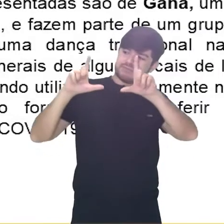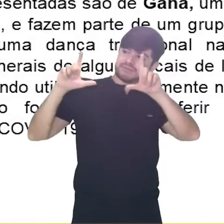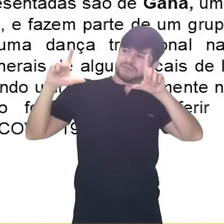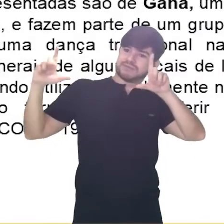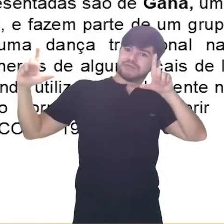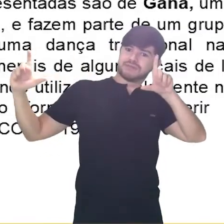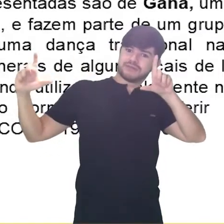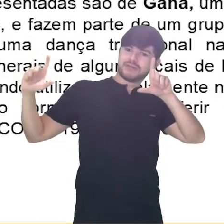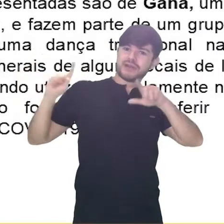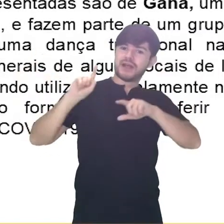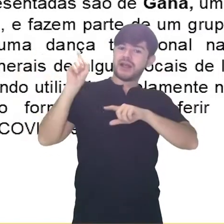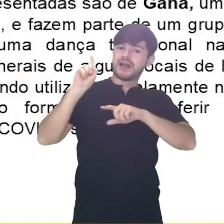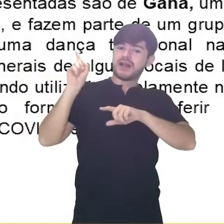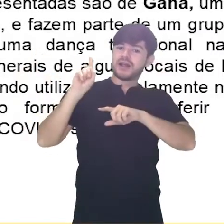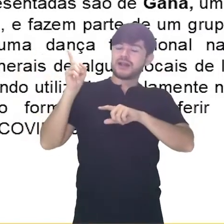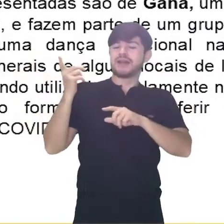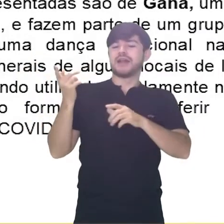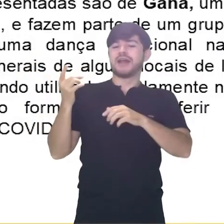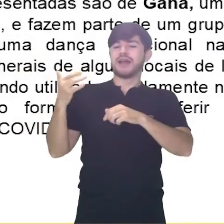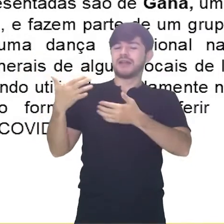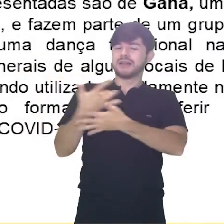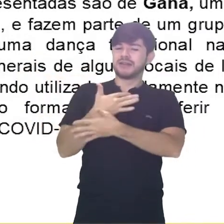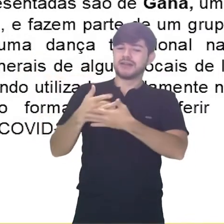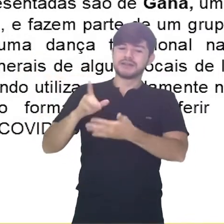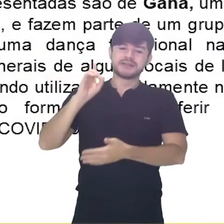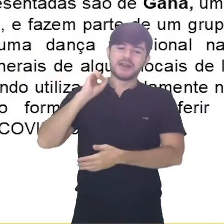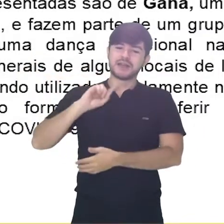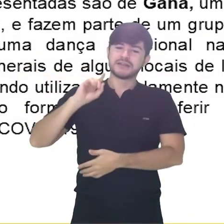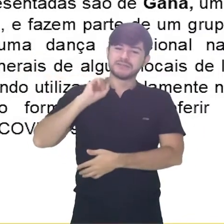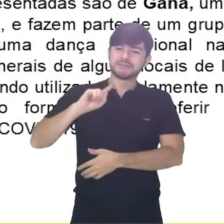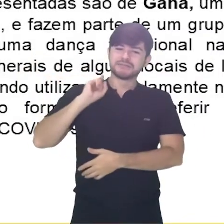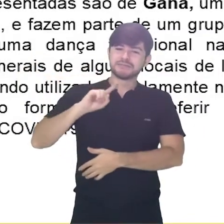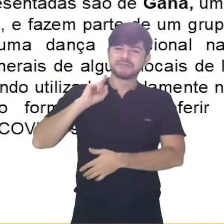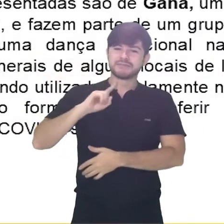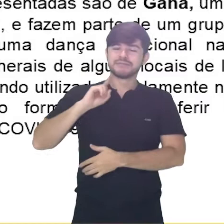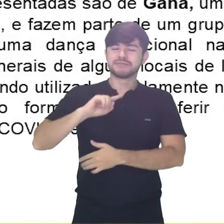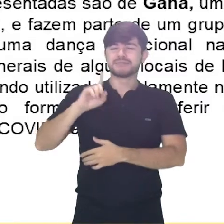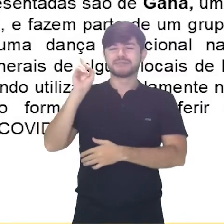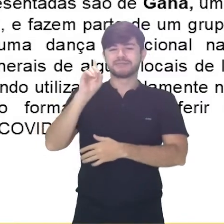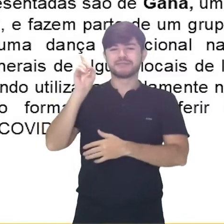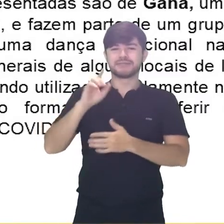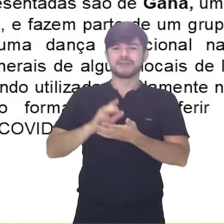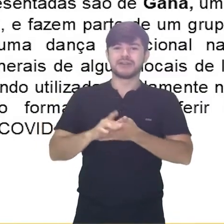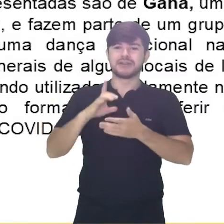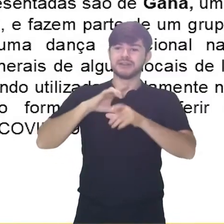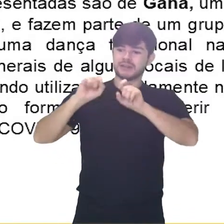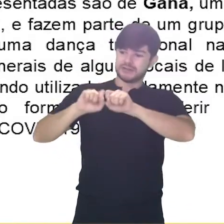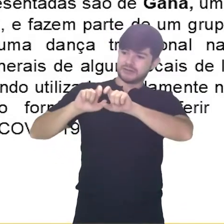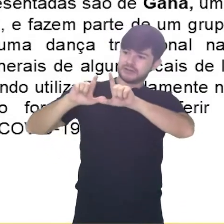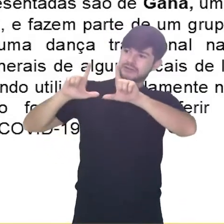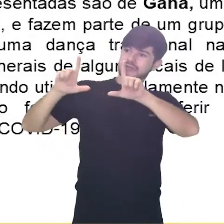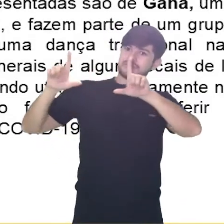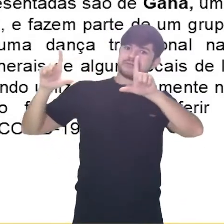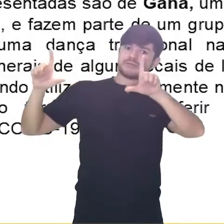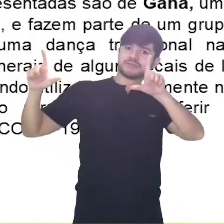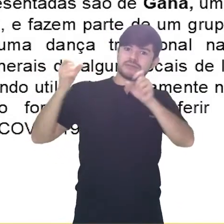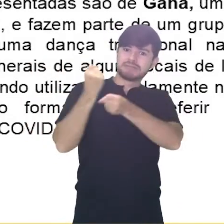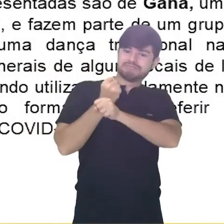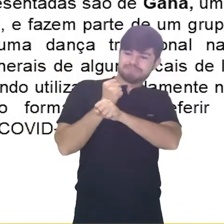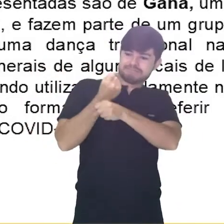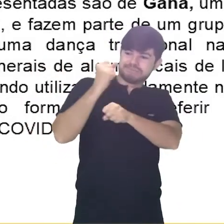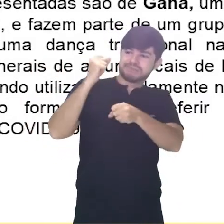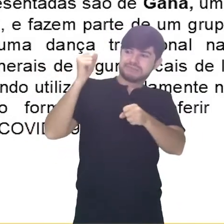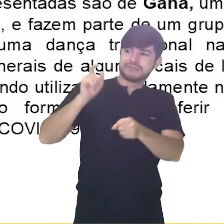No sudeste, uma cidade chamada Poços de Caldas, uma cidade de médio porte. E ali tem um grande outdoor com